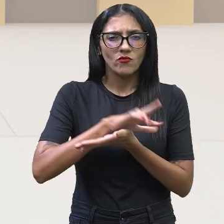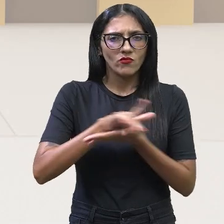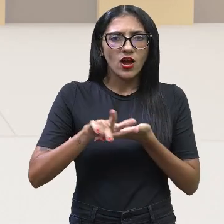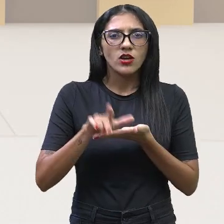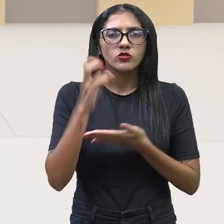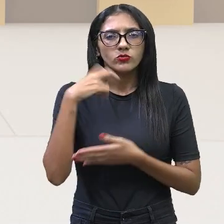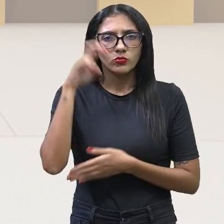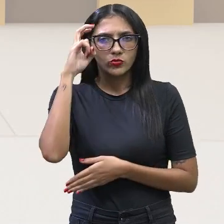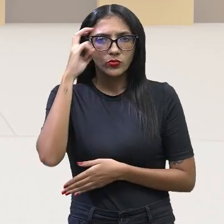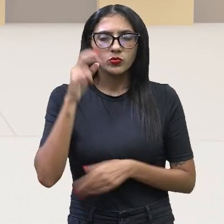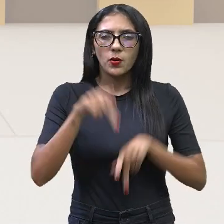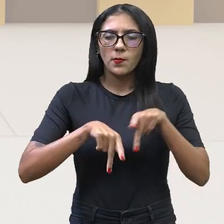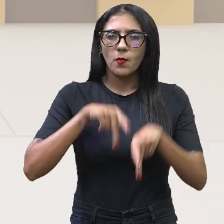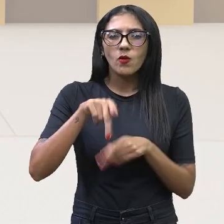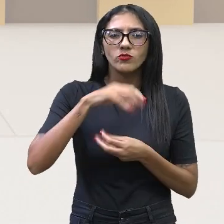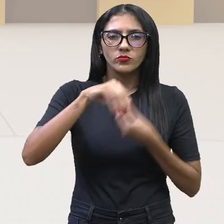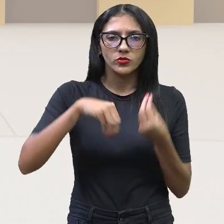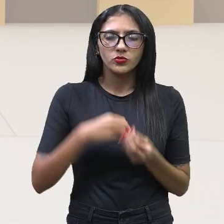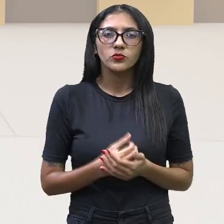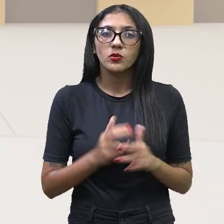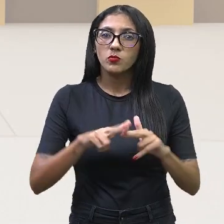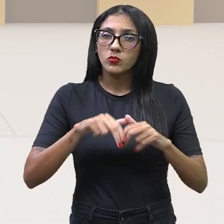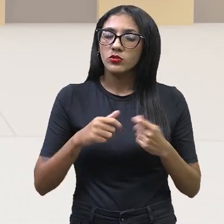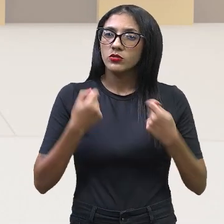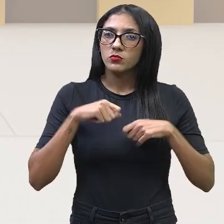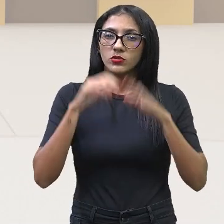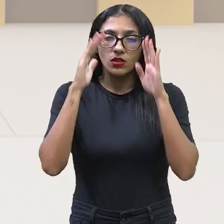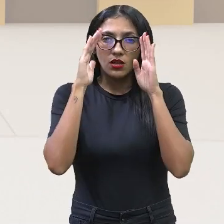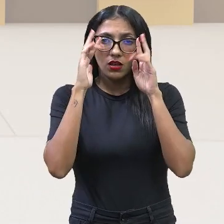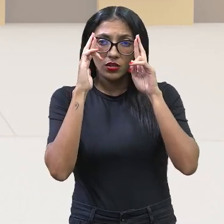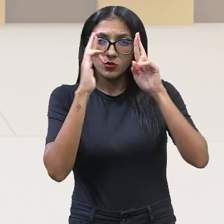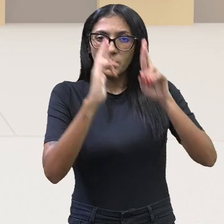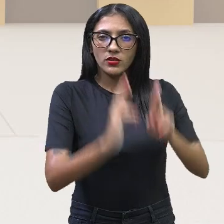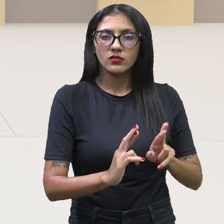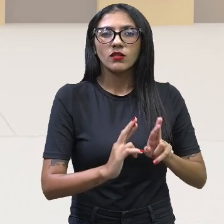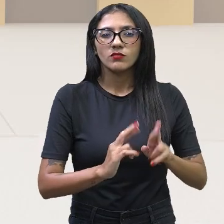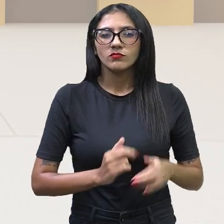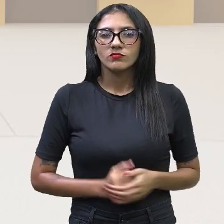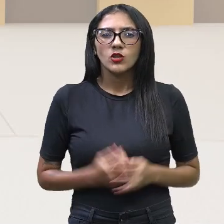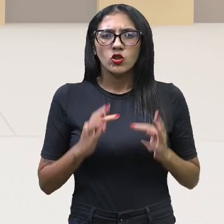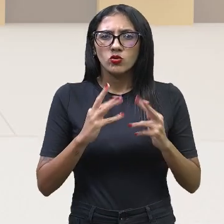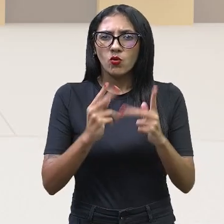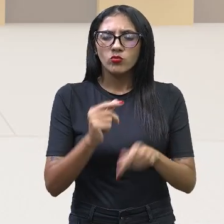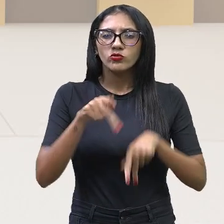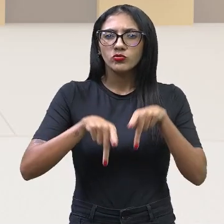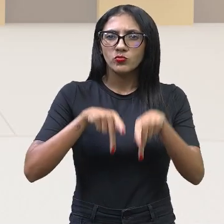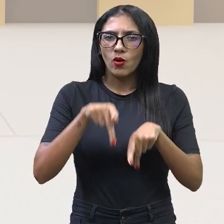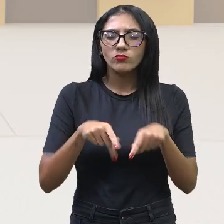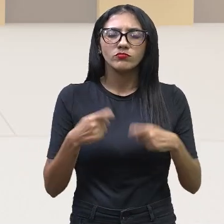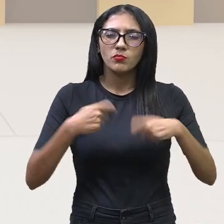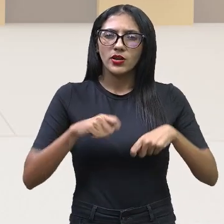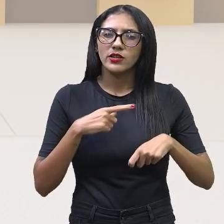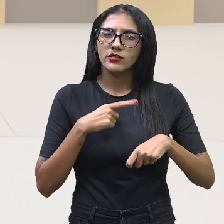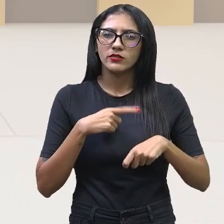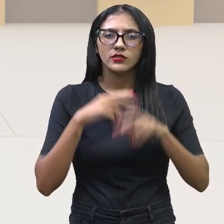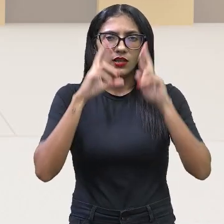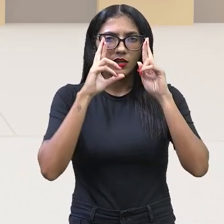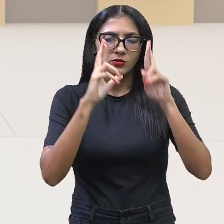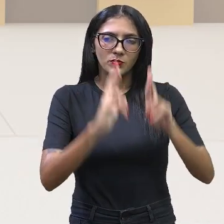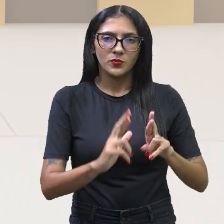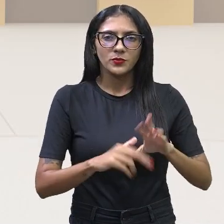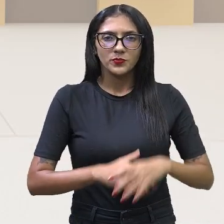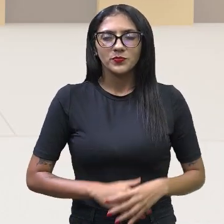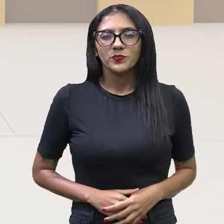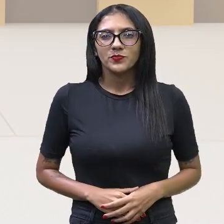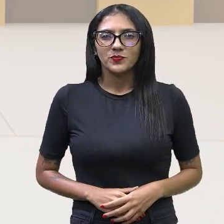e exige respeito à sua diversidade. Todos os povos merecem respeito. Eu